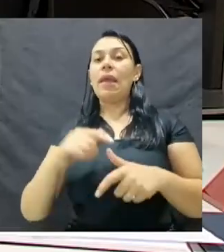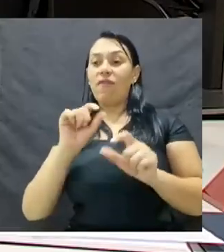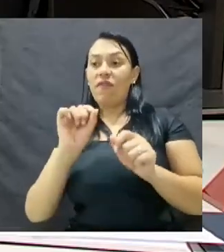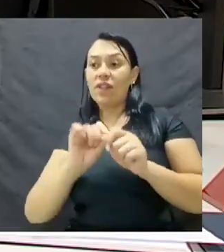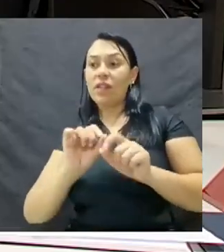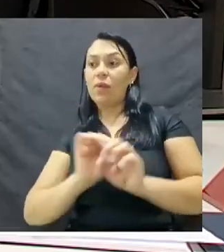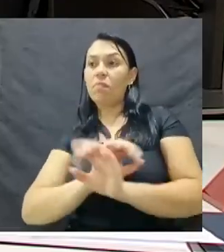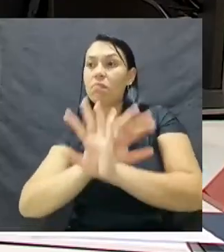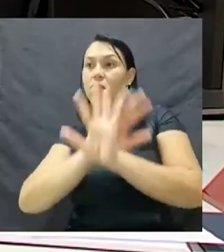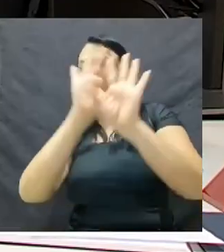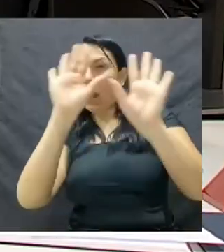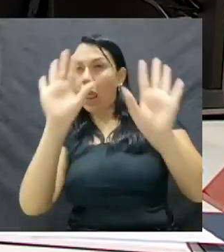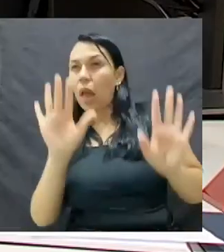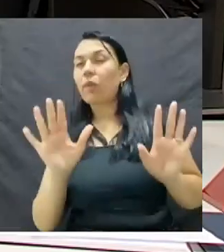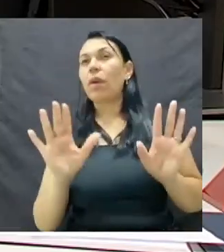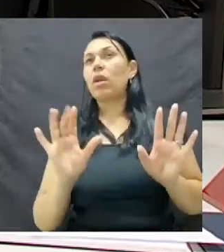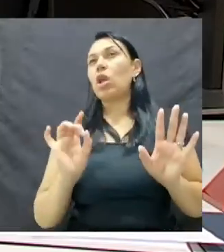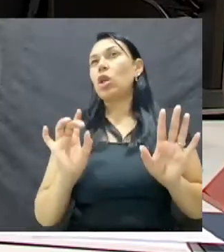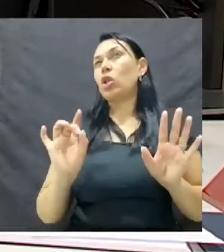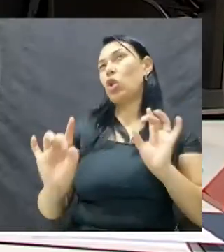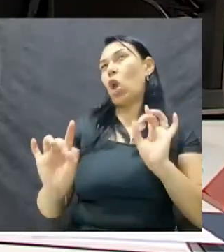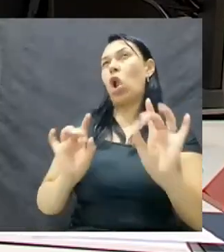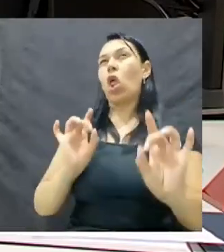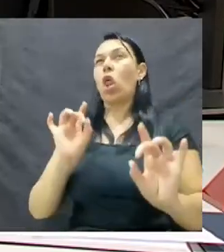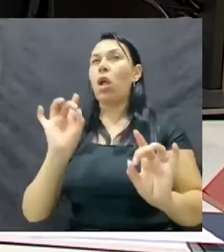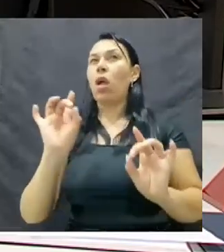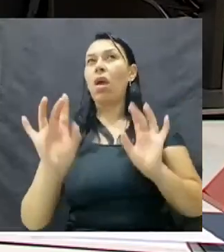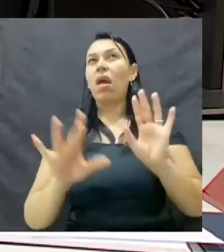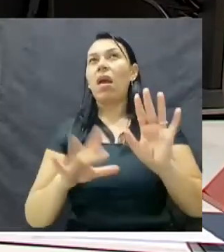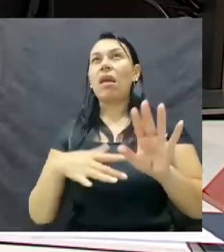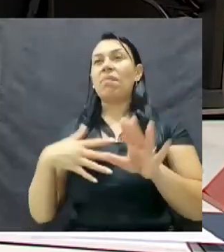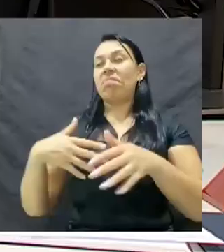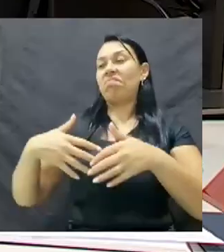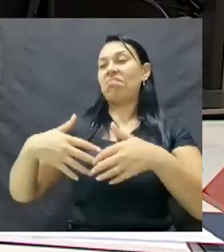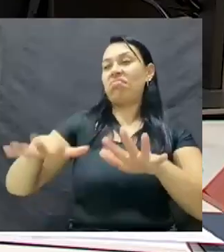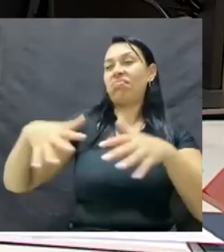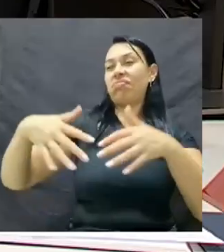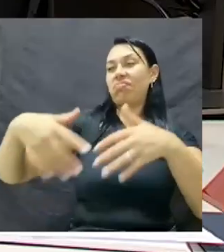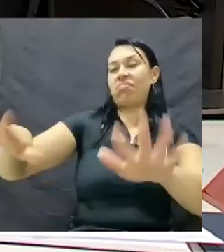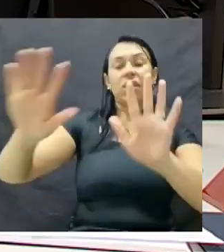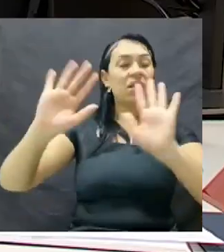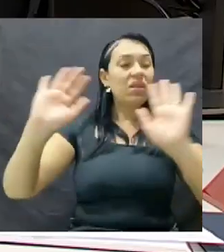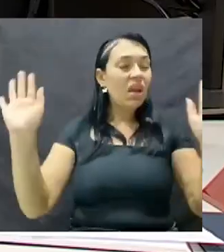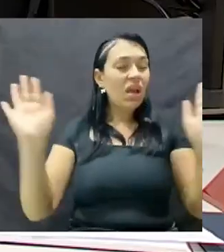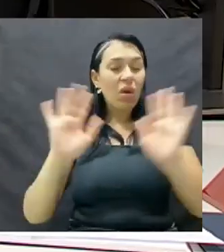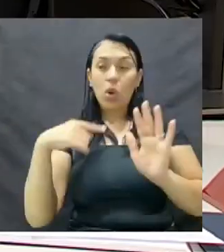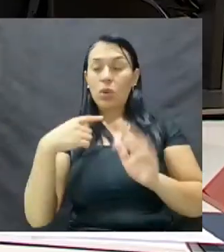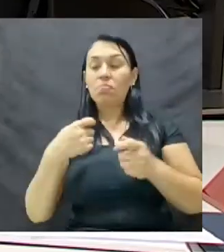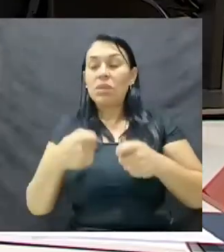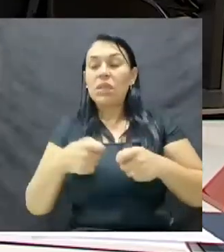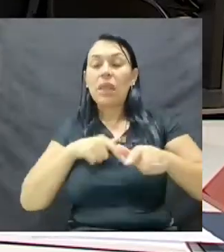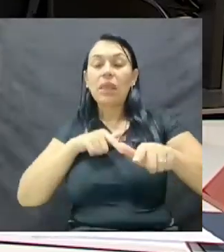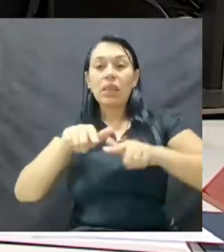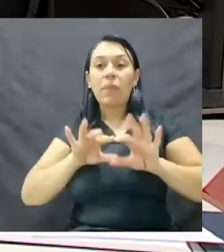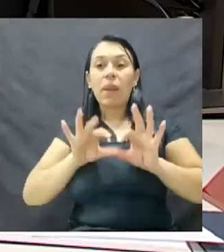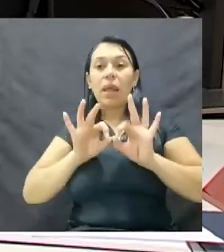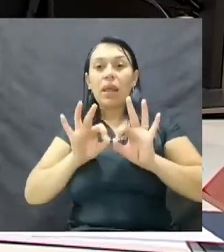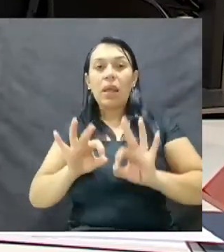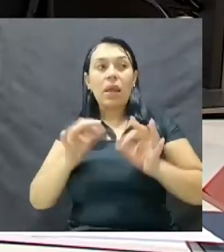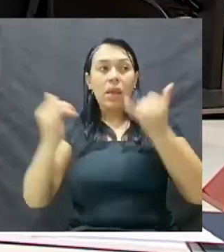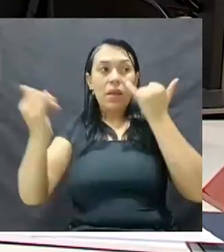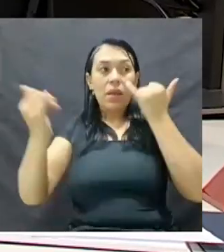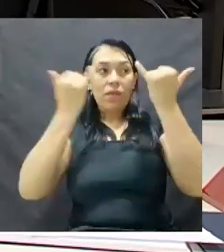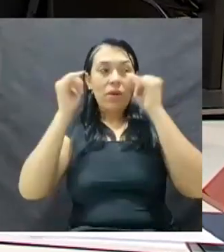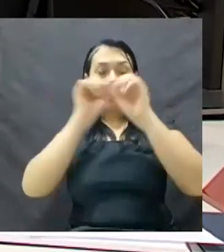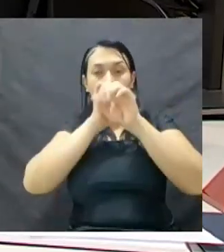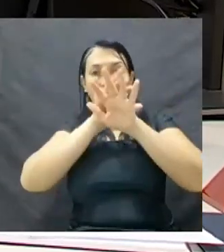é só colocar o dado e deixar que alguém busque acessá-lo, e sim deixar essa informação com uma qualidade de